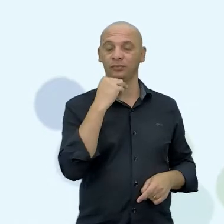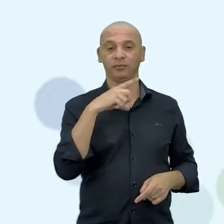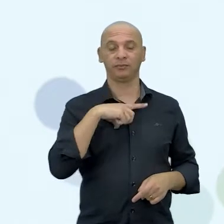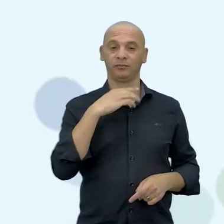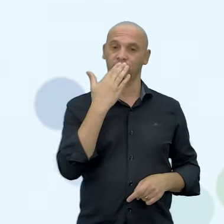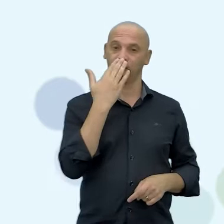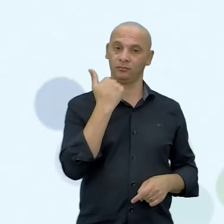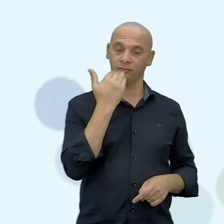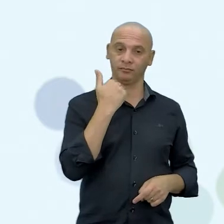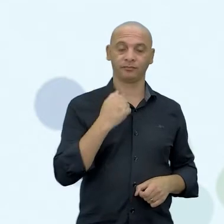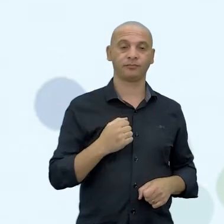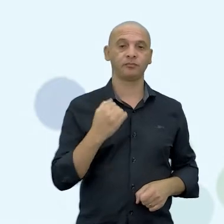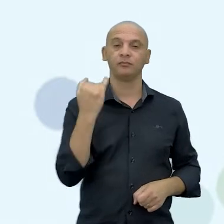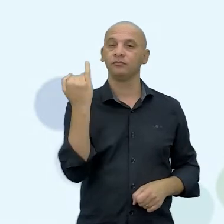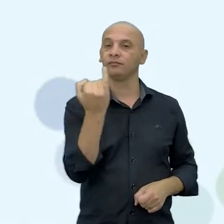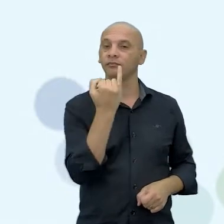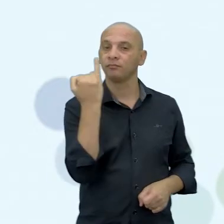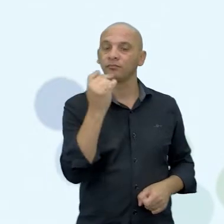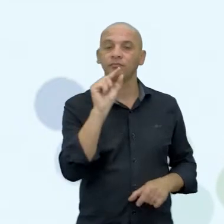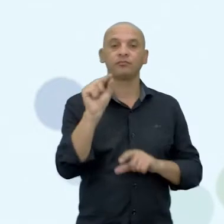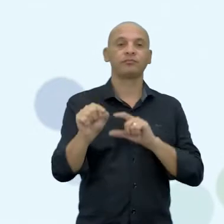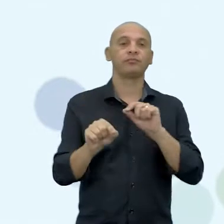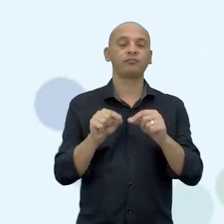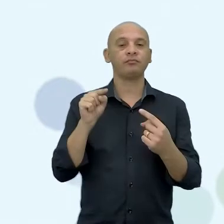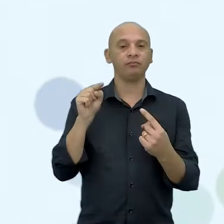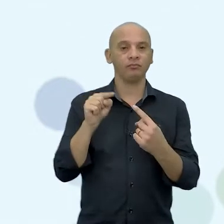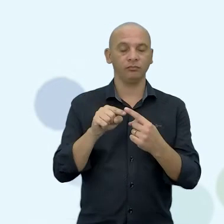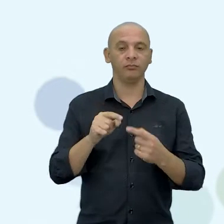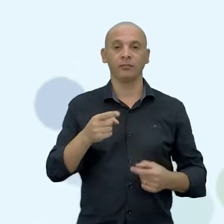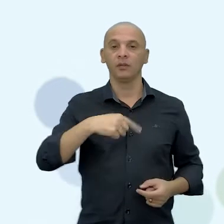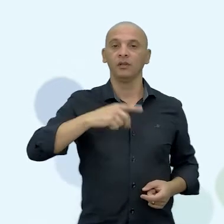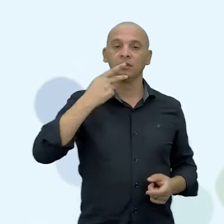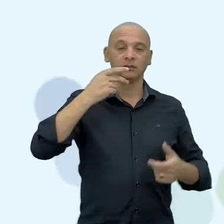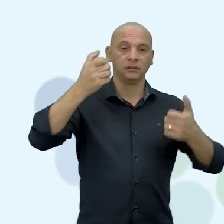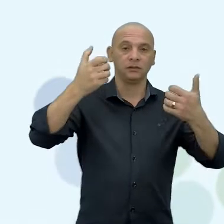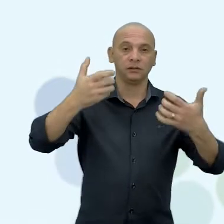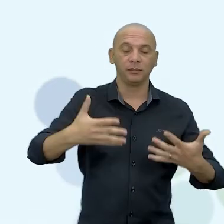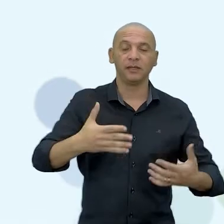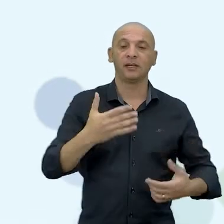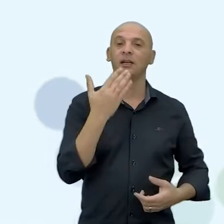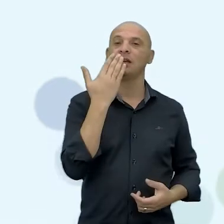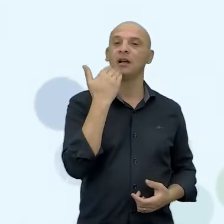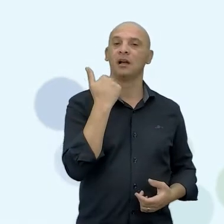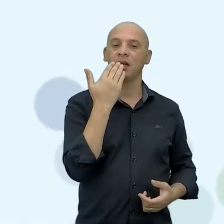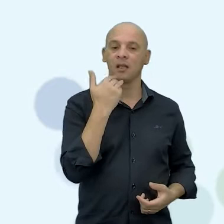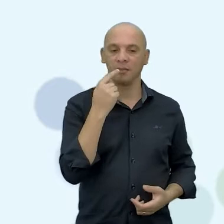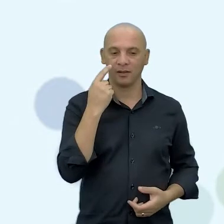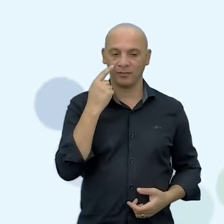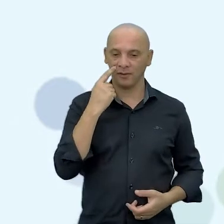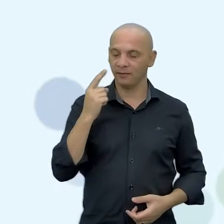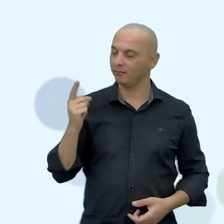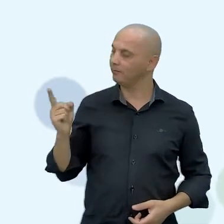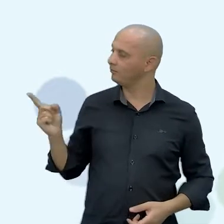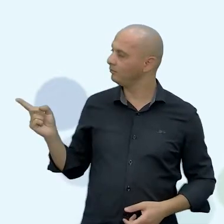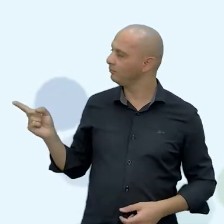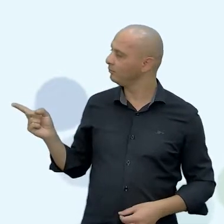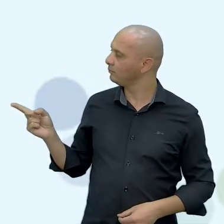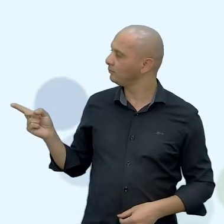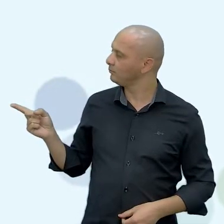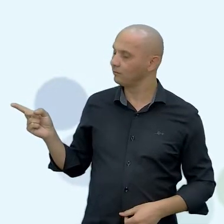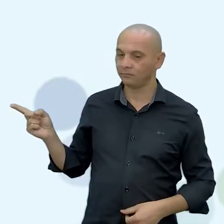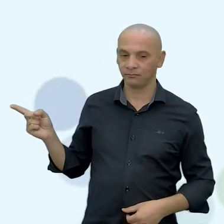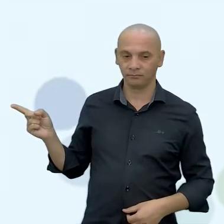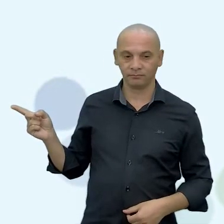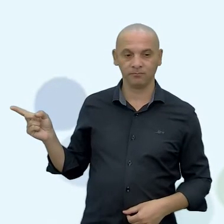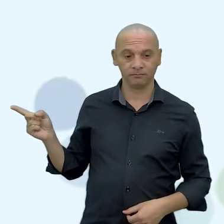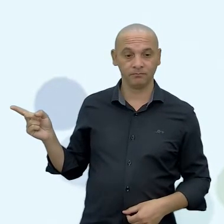alimento. E é interessante a gente retratar isso, porque quando nós falamos desses alimentos aí que estão aparecendo nessa imagem maravilhosa, né,